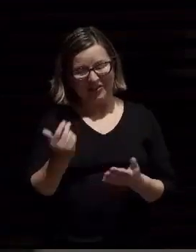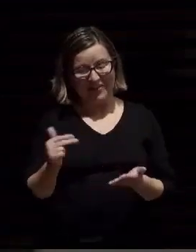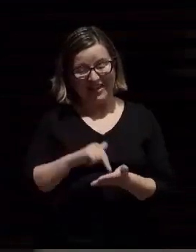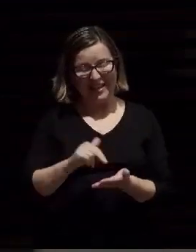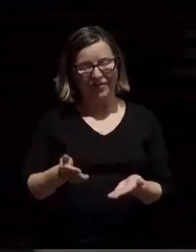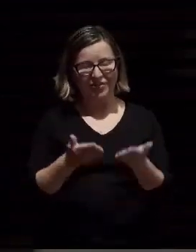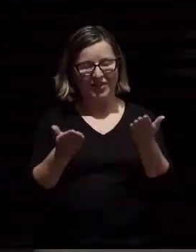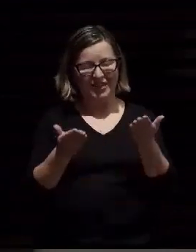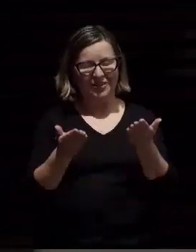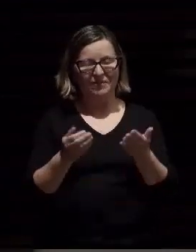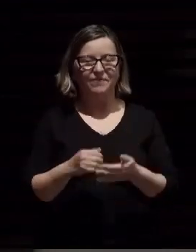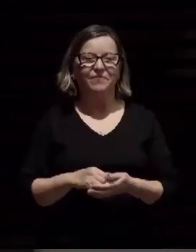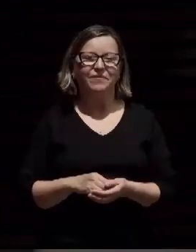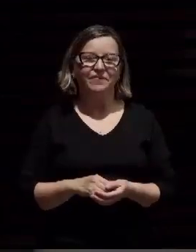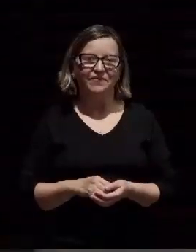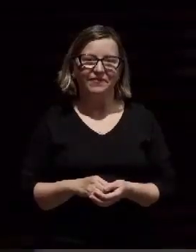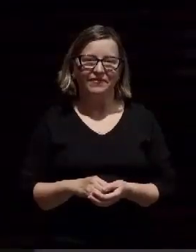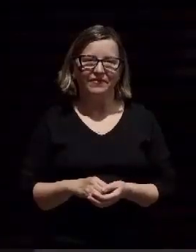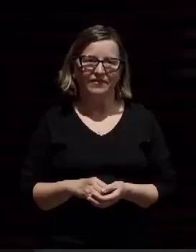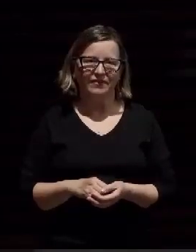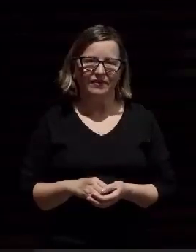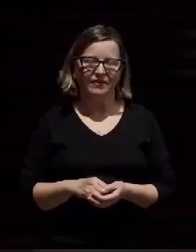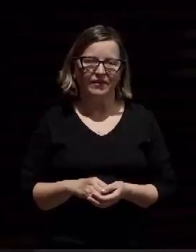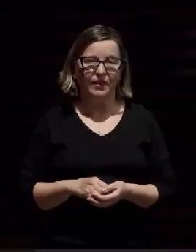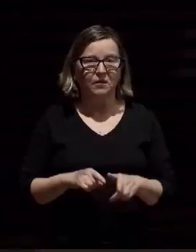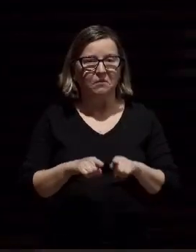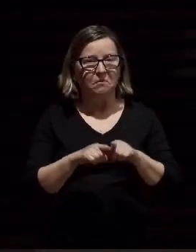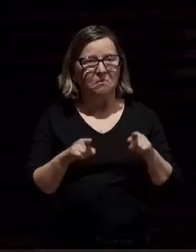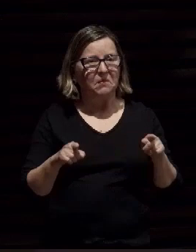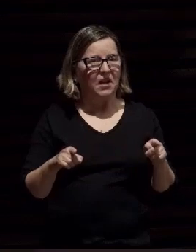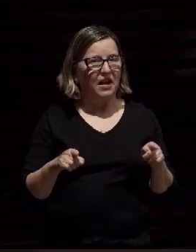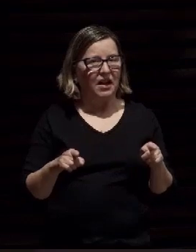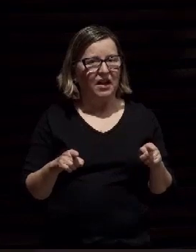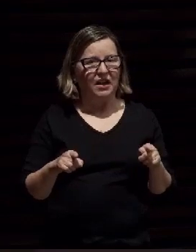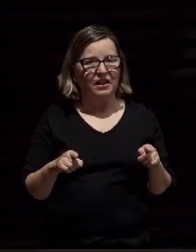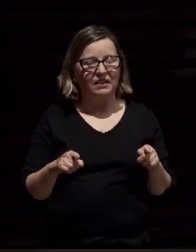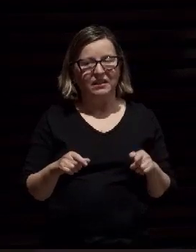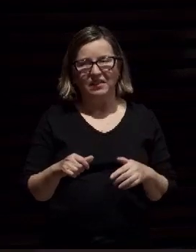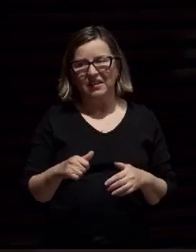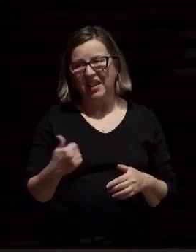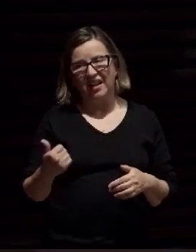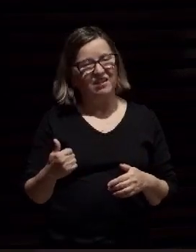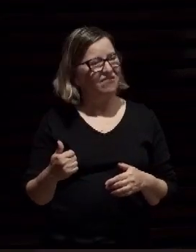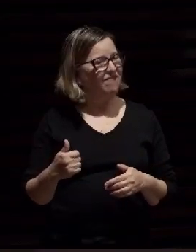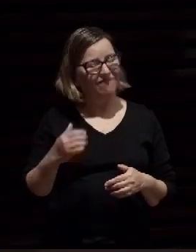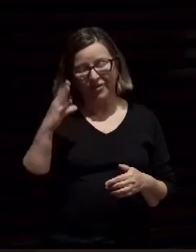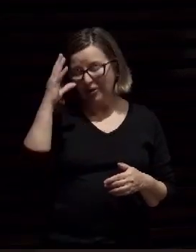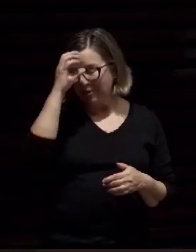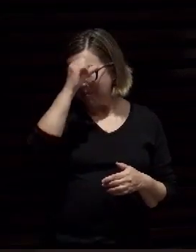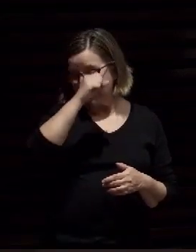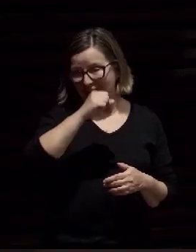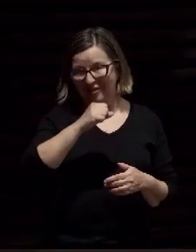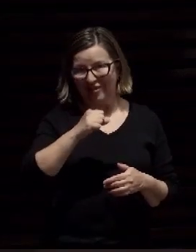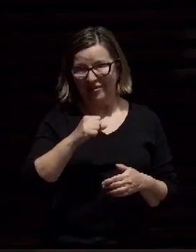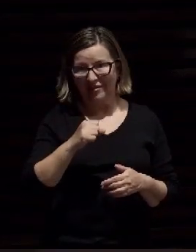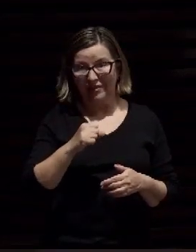Eles, contudo, não compreendiam isto e temiam